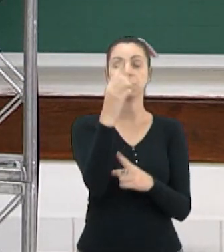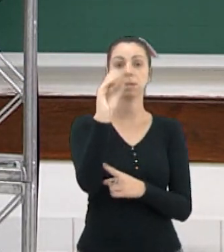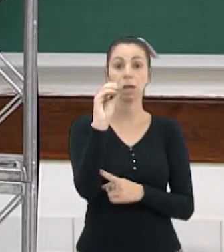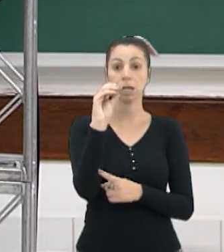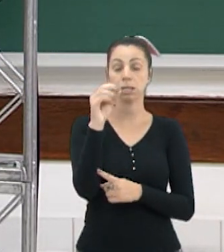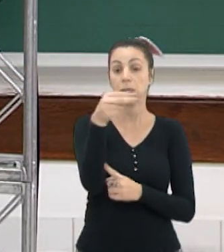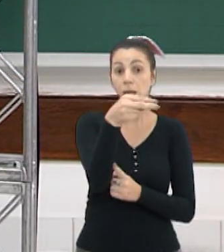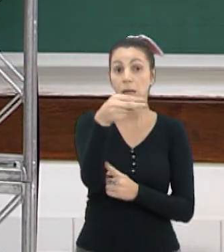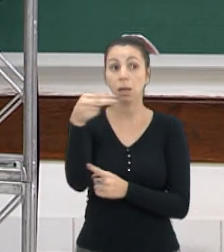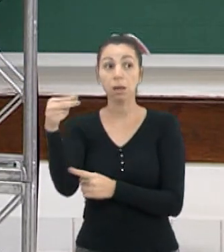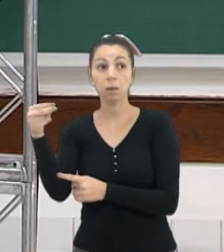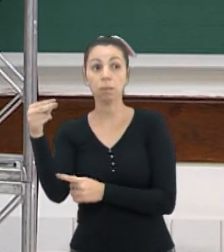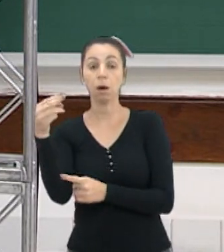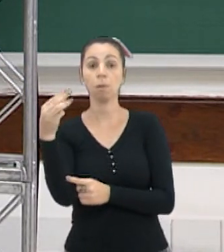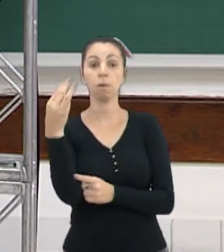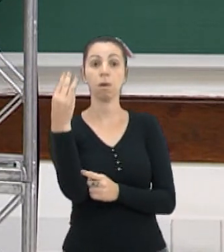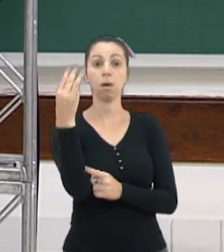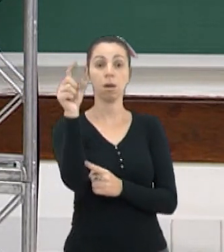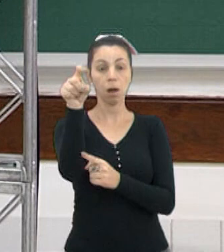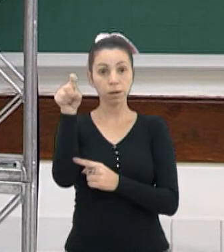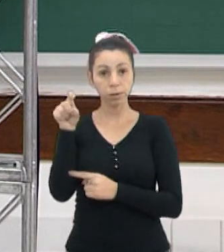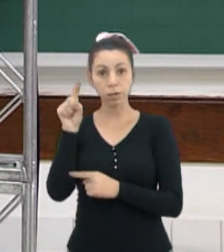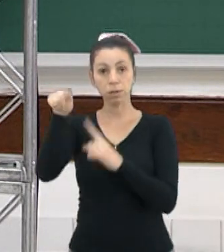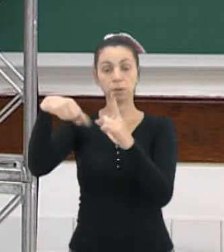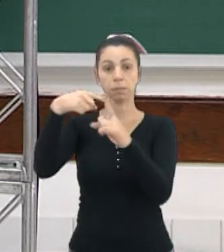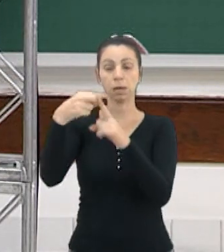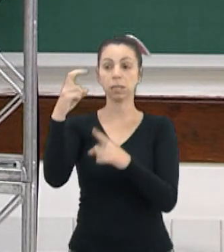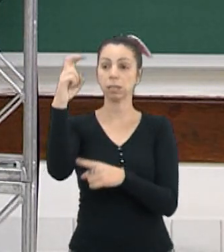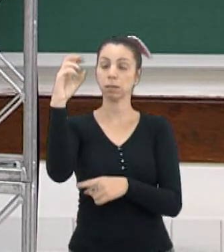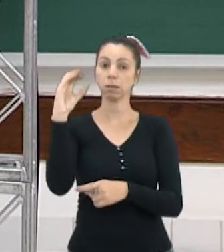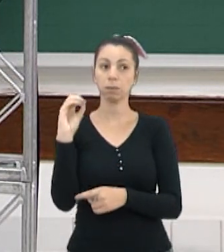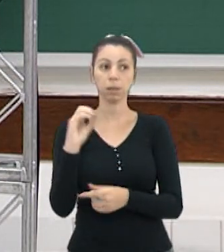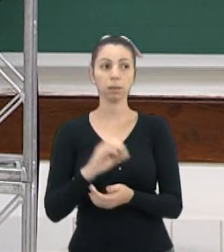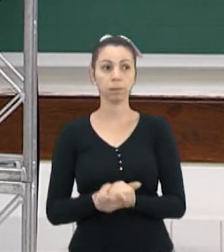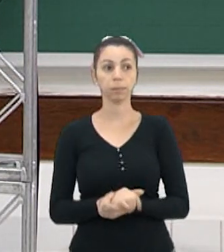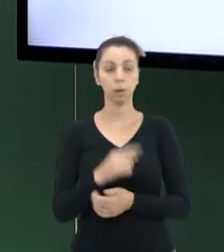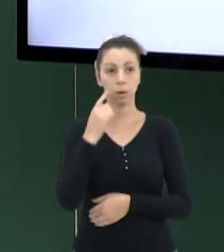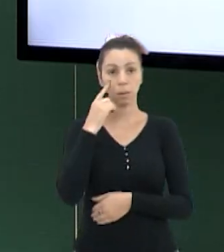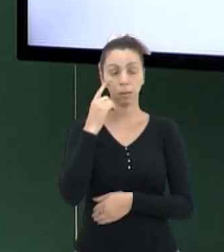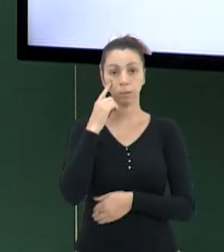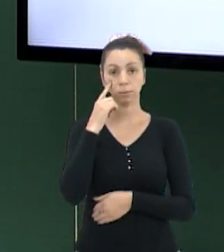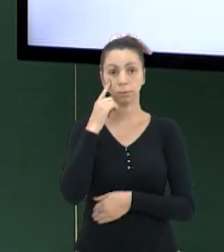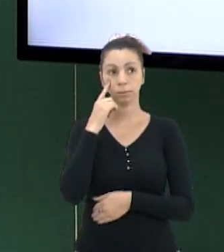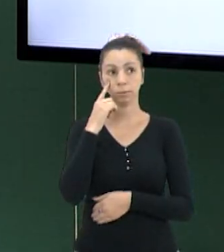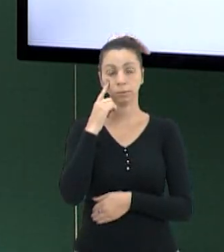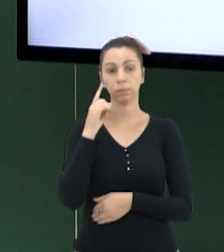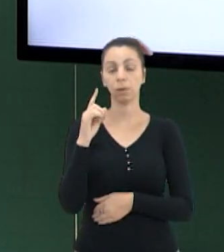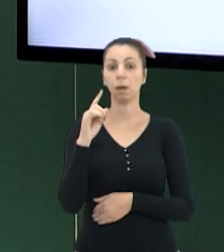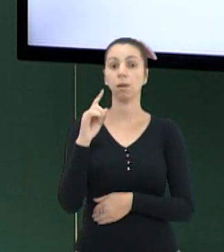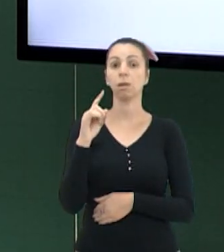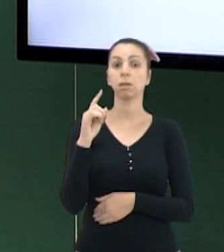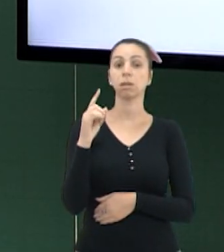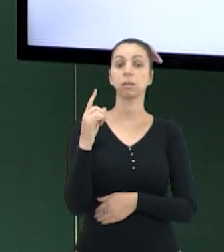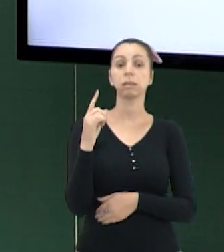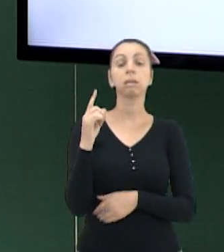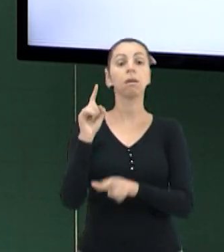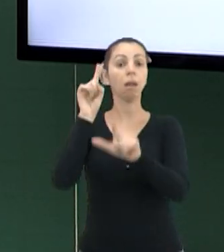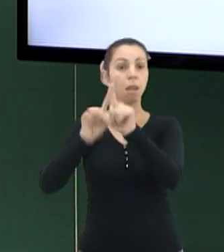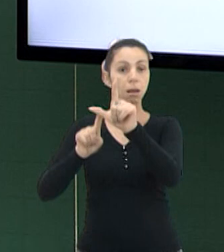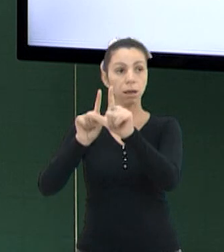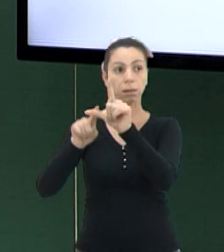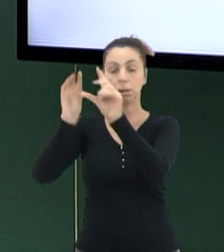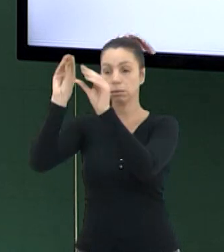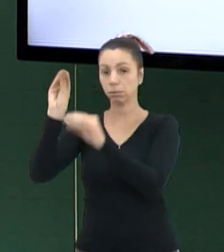50. O que eu vou fazer? Eu vou brincar aqui com as letras. Vou deixar de um lado quem tem letra, então o